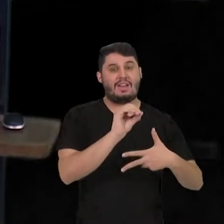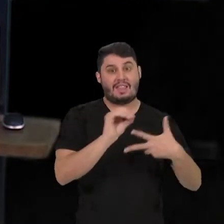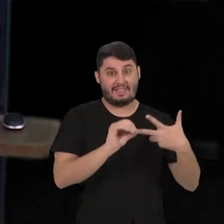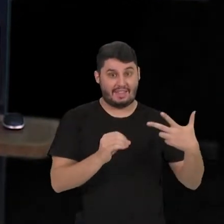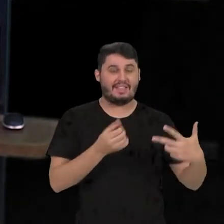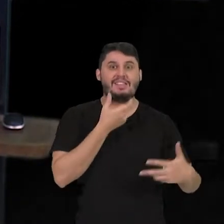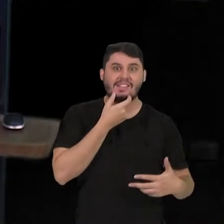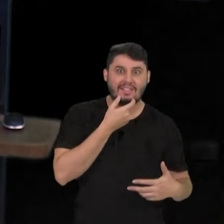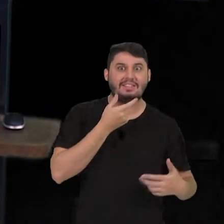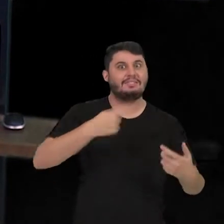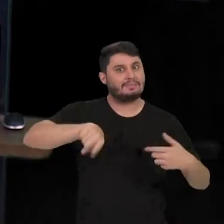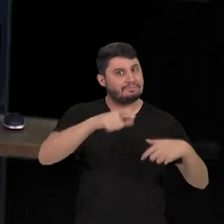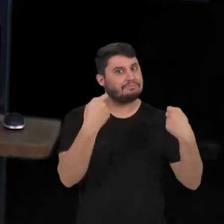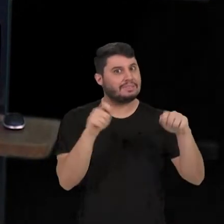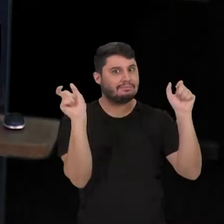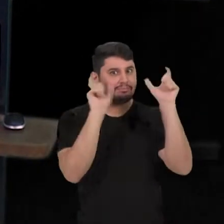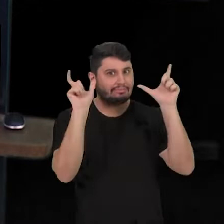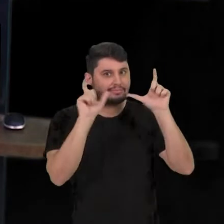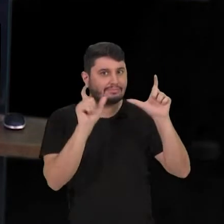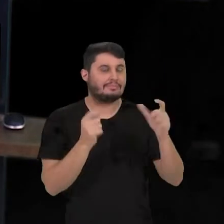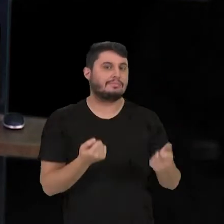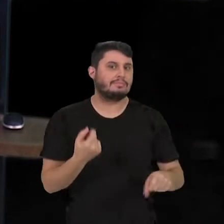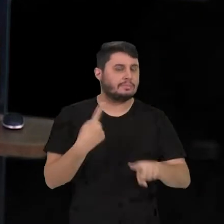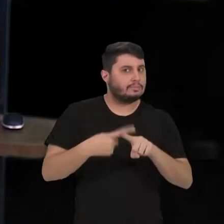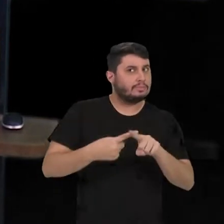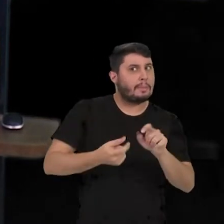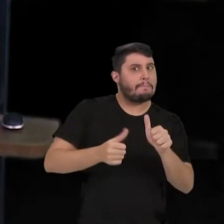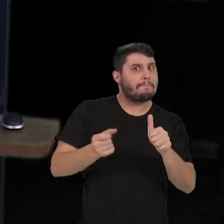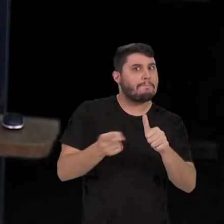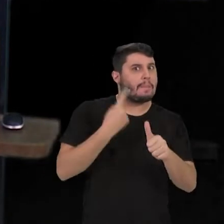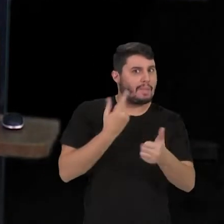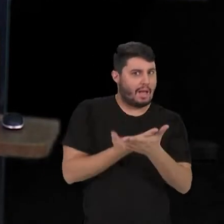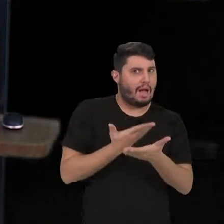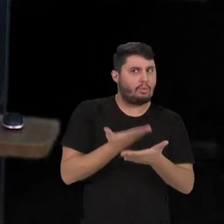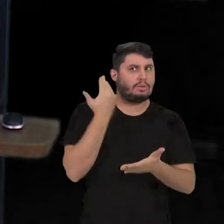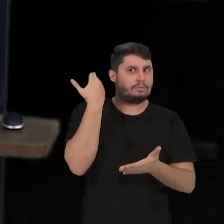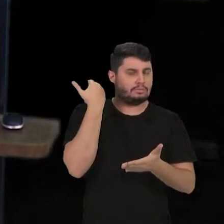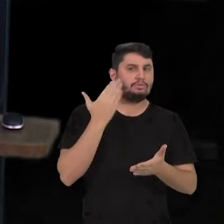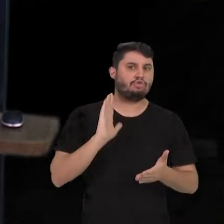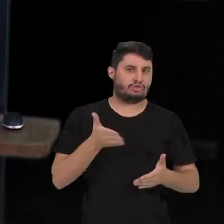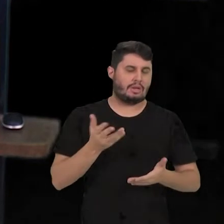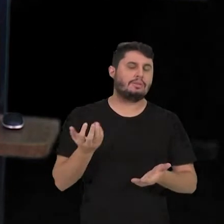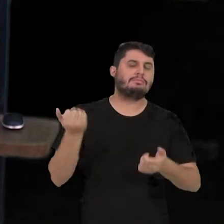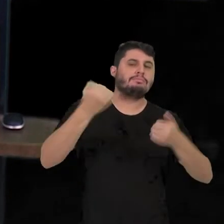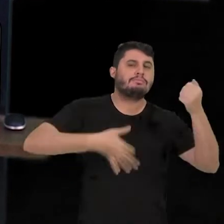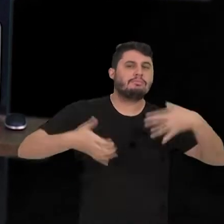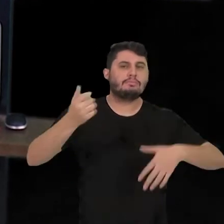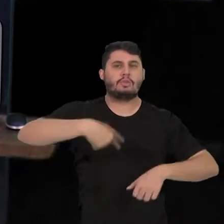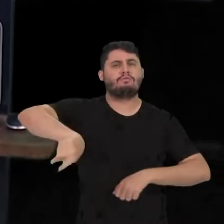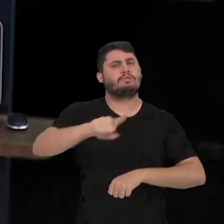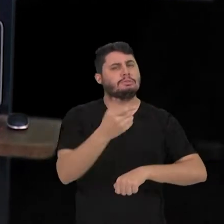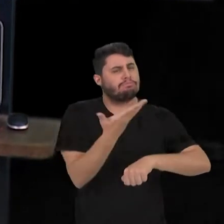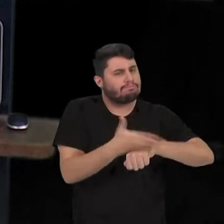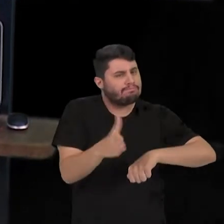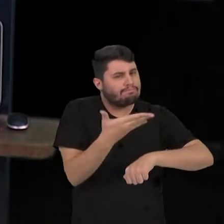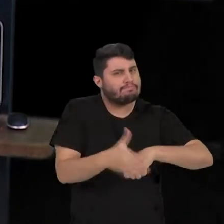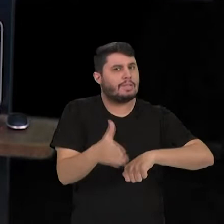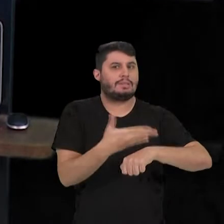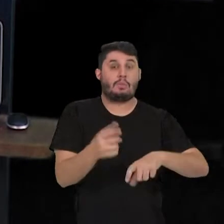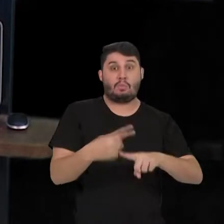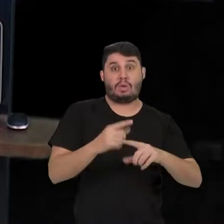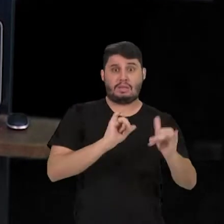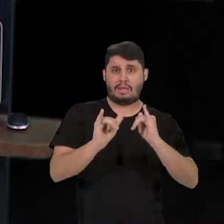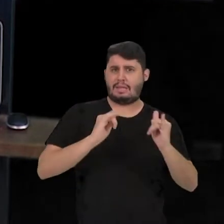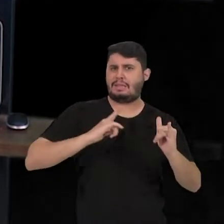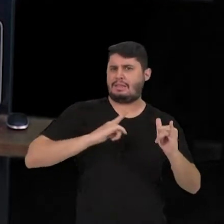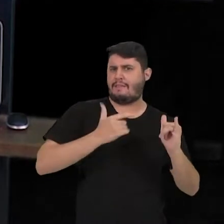Nesse tempo todo que vocês viram naquela primeira aula, primeiro momento que a gente teve, eu acho que vocês tiveram a oportunidade de praticar bastante, né? A internet está cheia de sites que oferecem